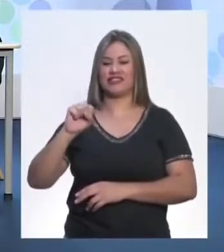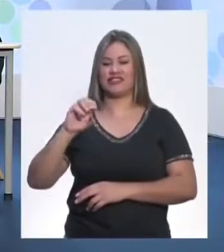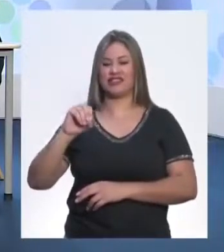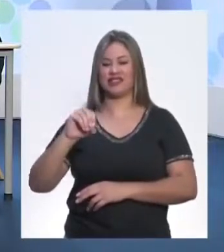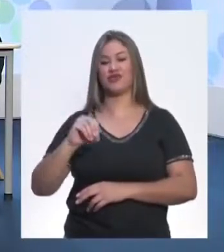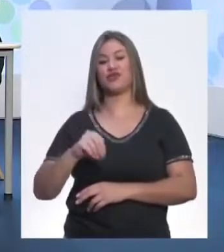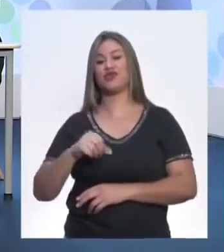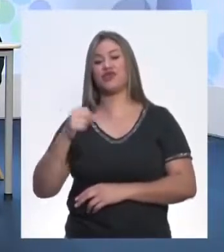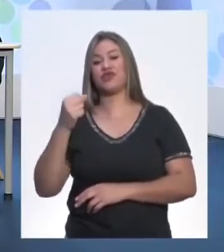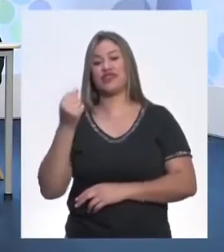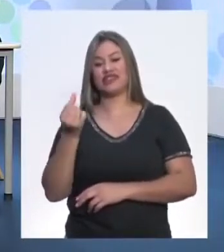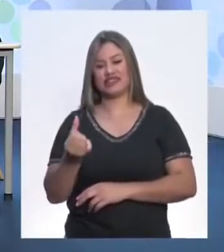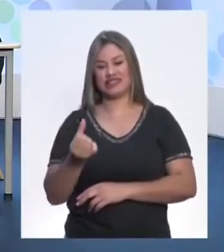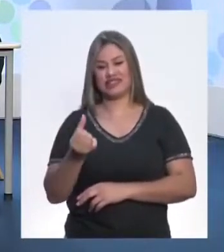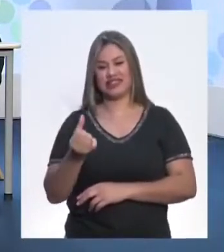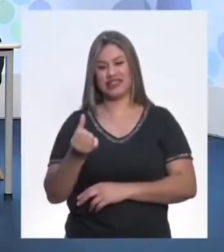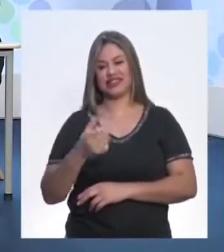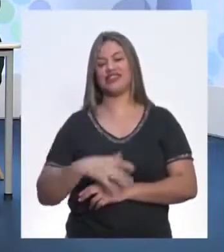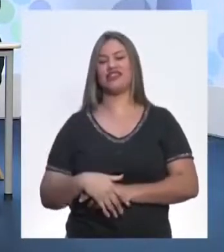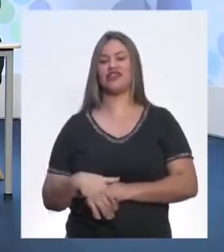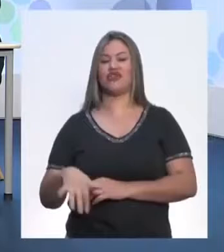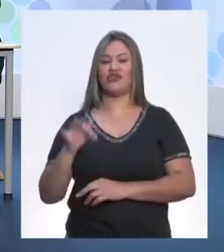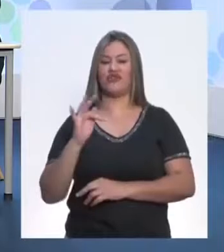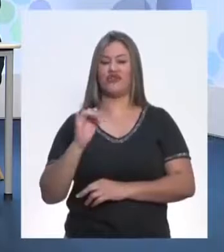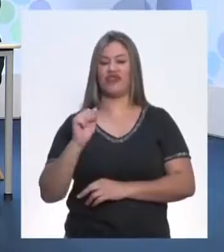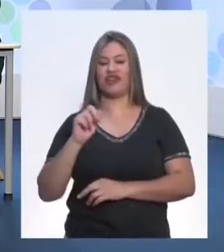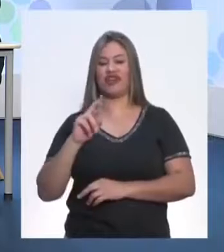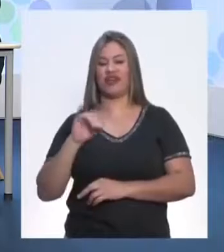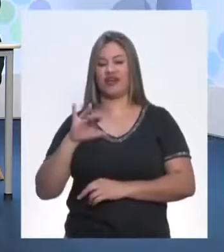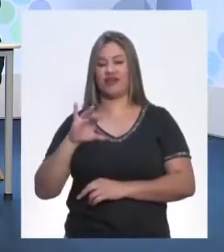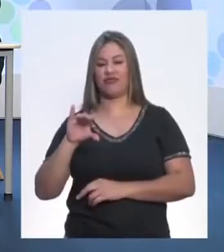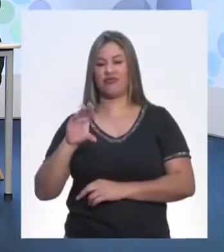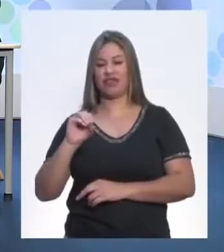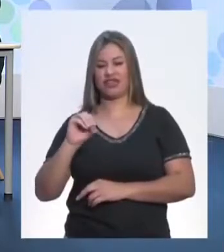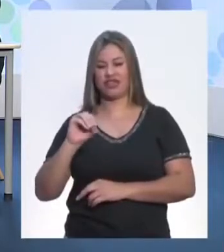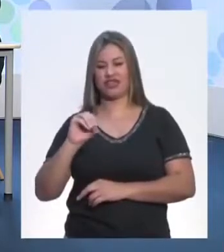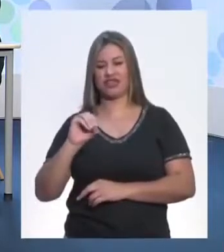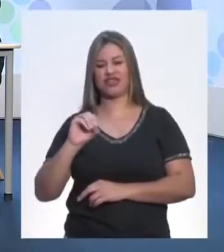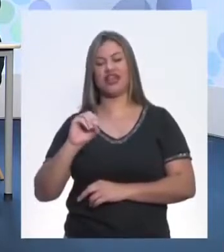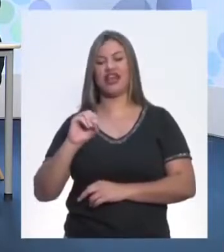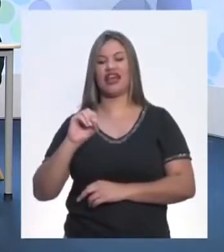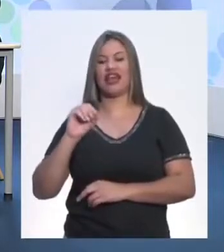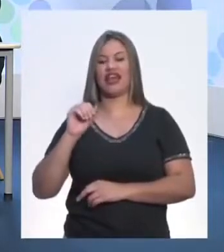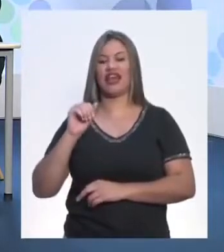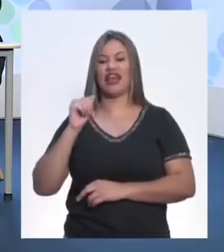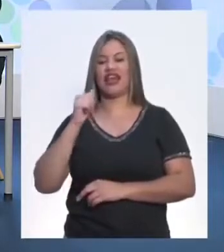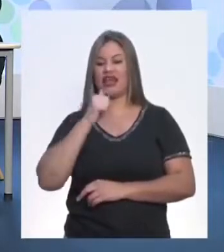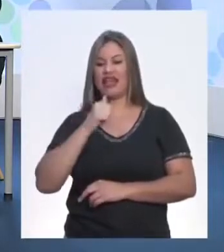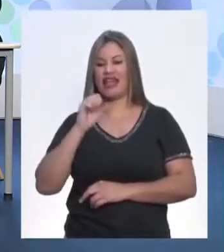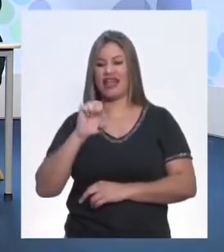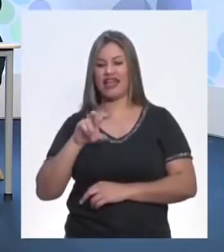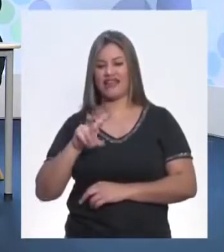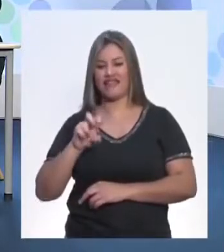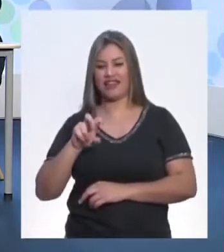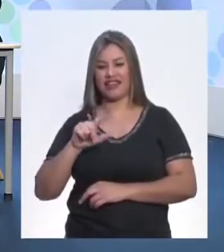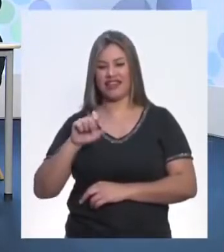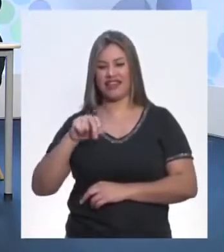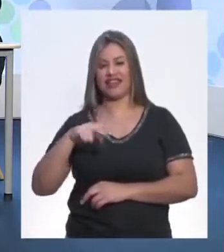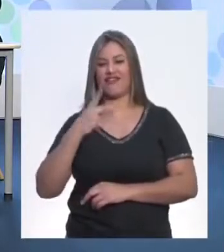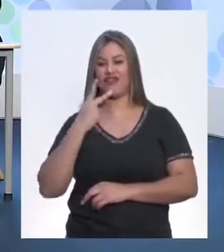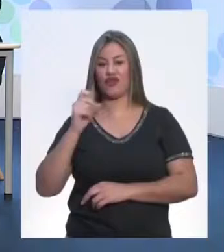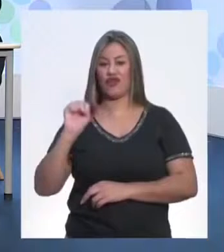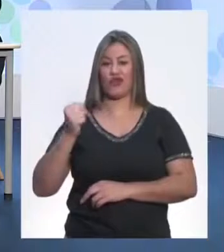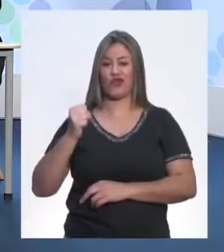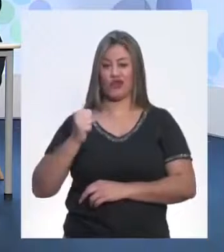disseram 6. O Fabrício e a Evelyn Vitória disseram que é 8.